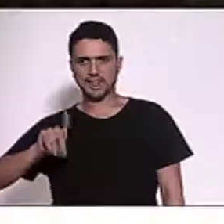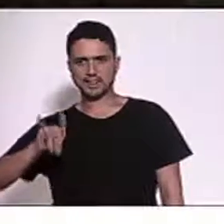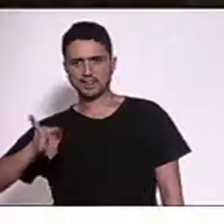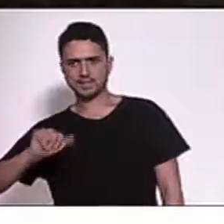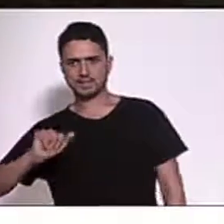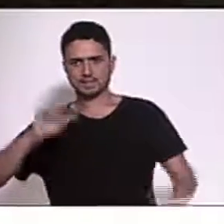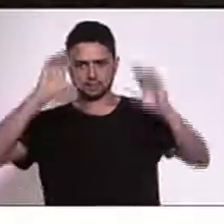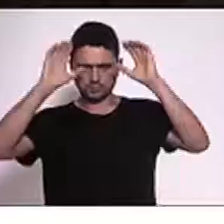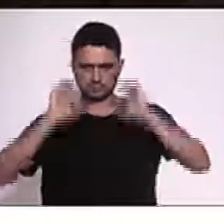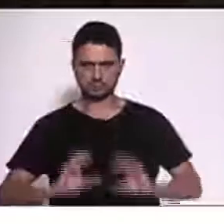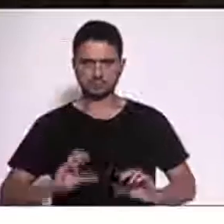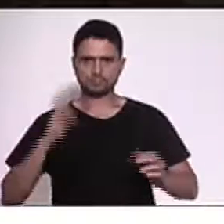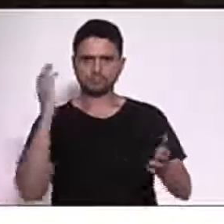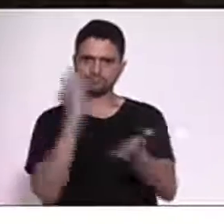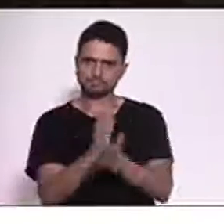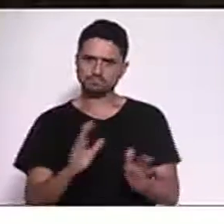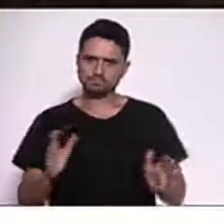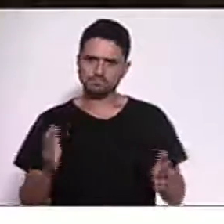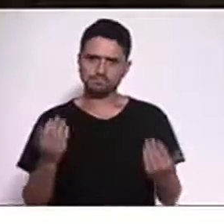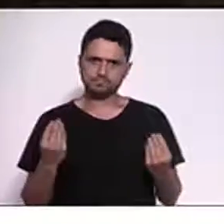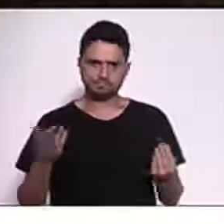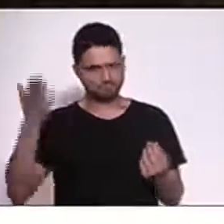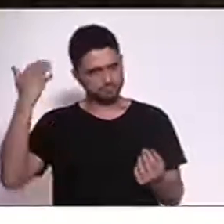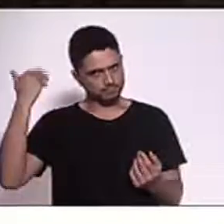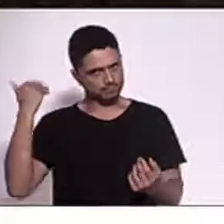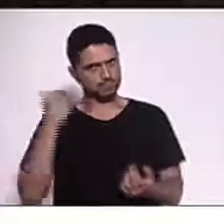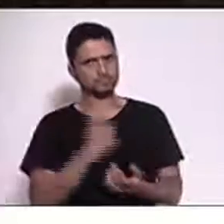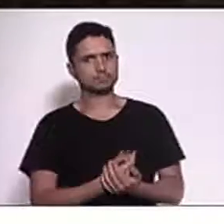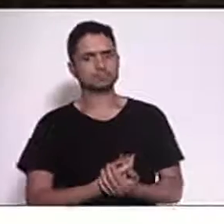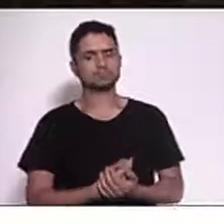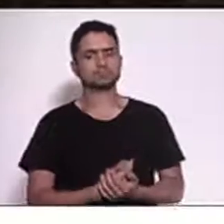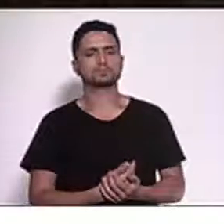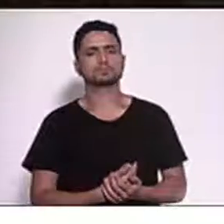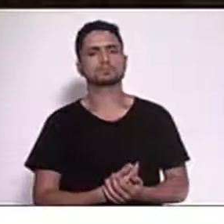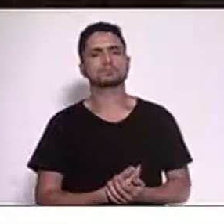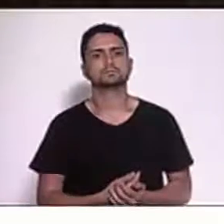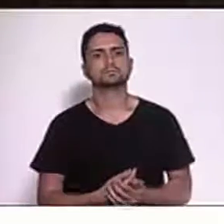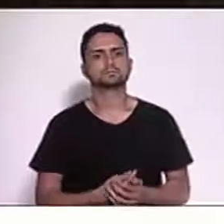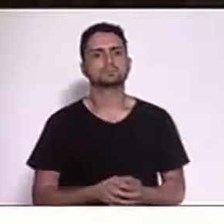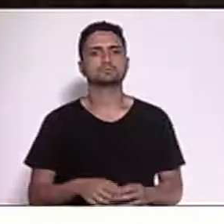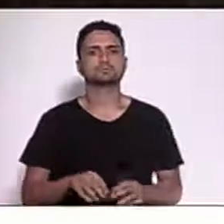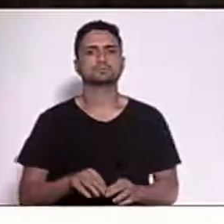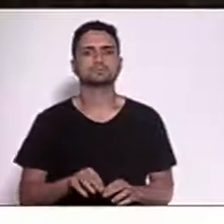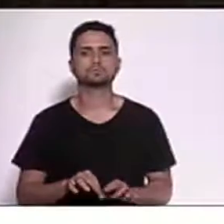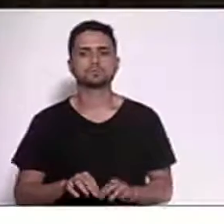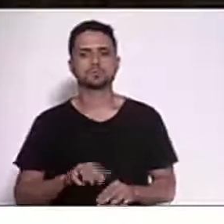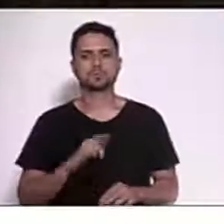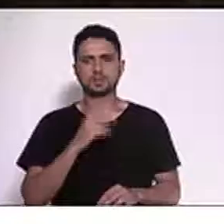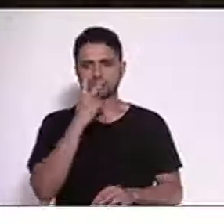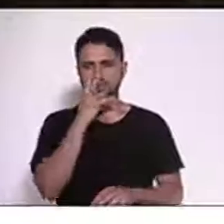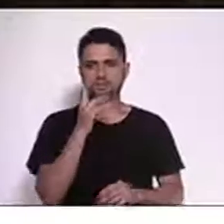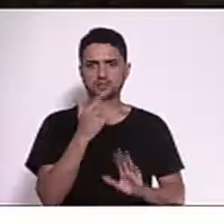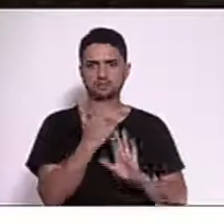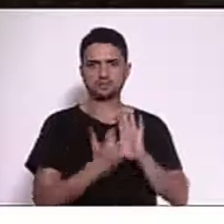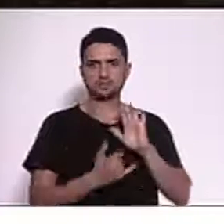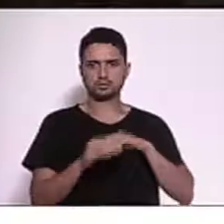inclusive legitimado, no caso, pelo rasgar da Constituição da